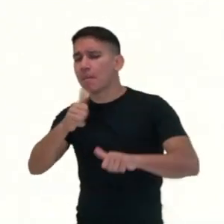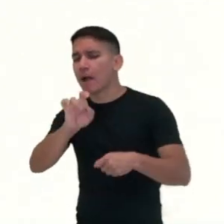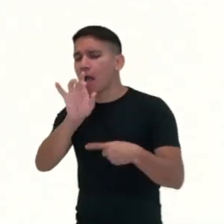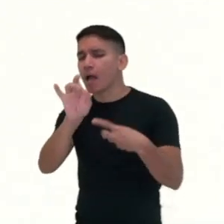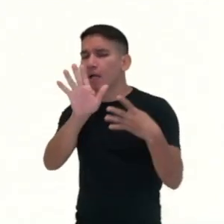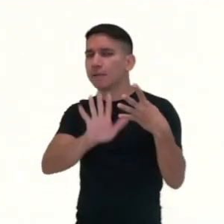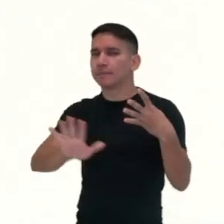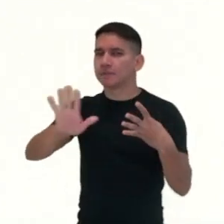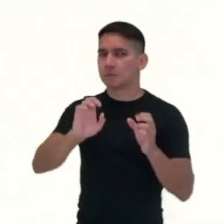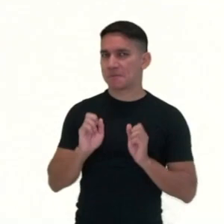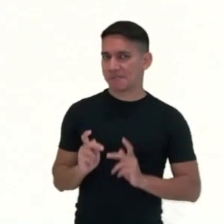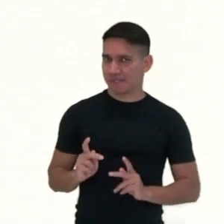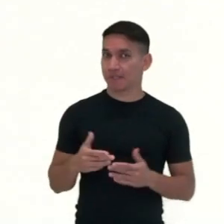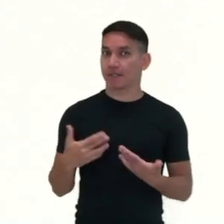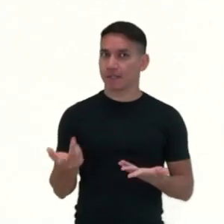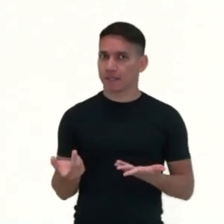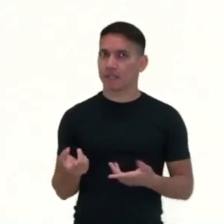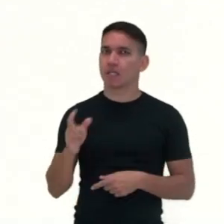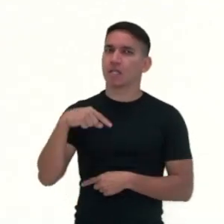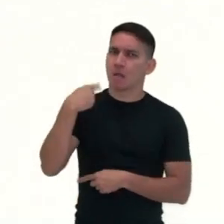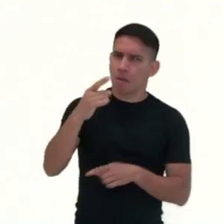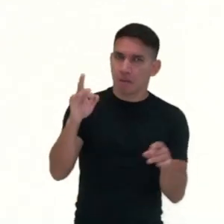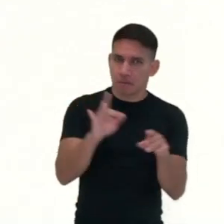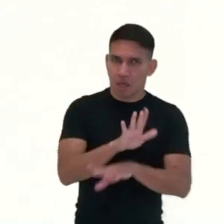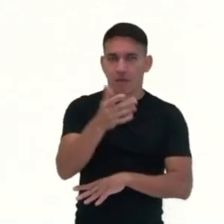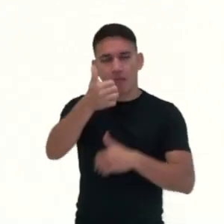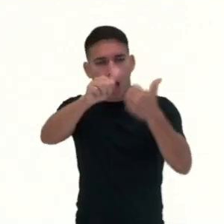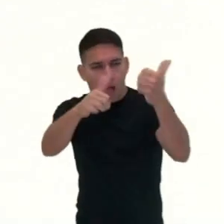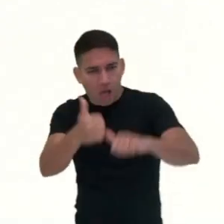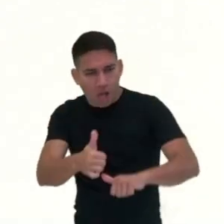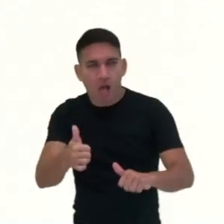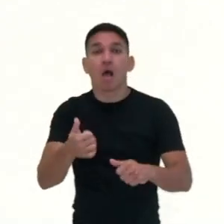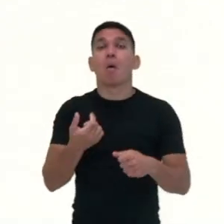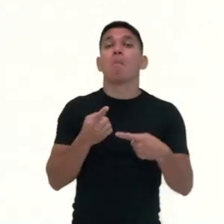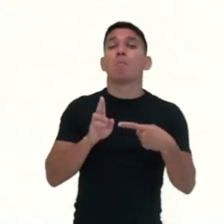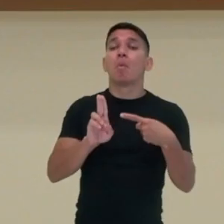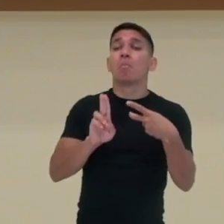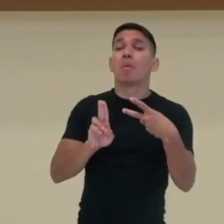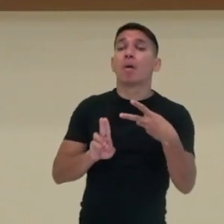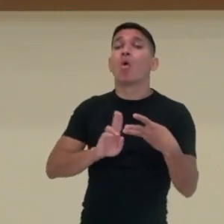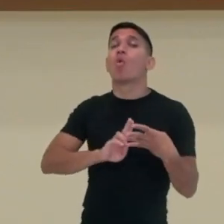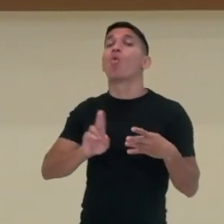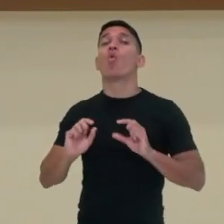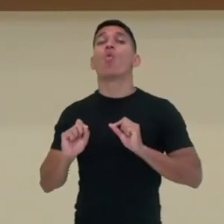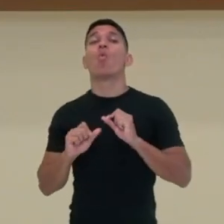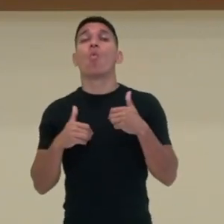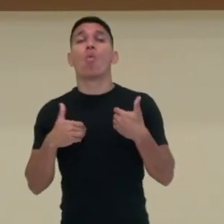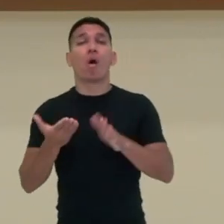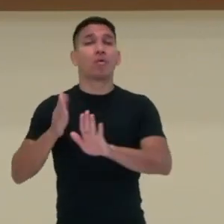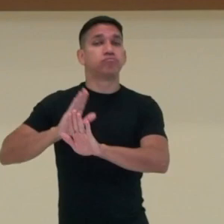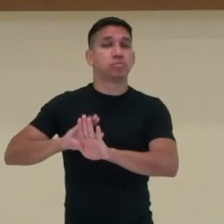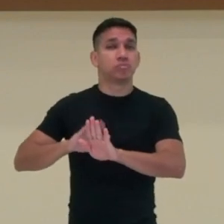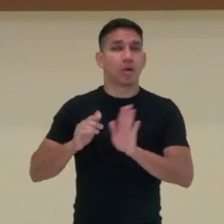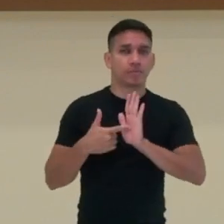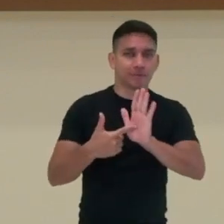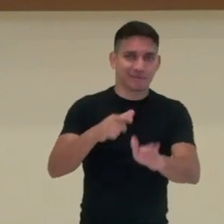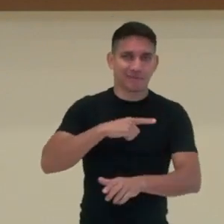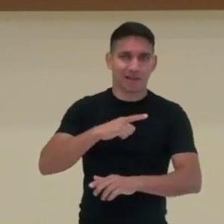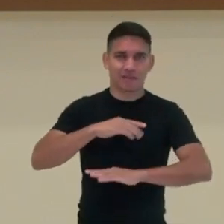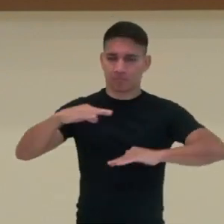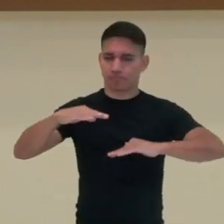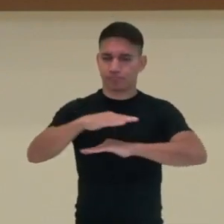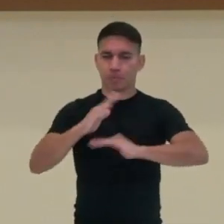essas imagens, tá? Aí, depois que você analisar, verificar, indique ali qual delas que trazem essa ideia de retinhas